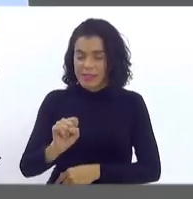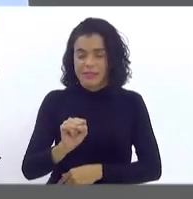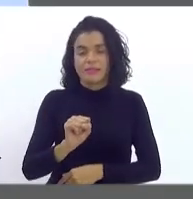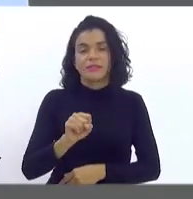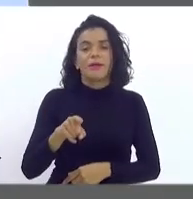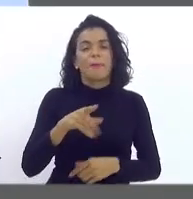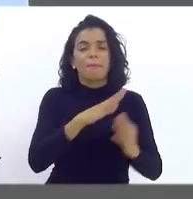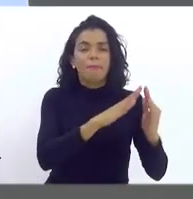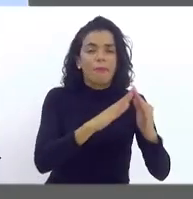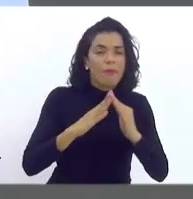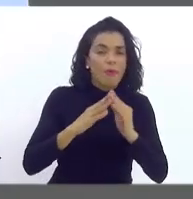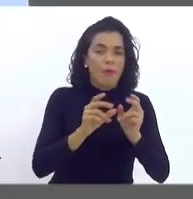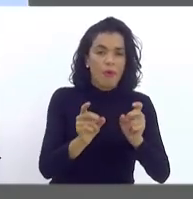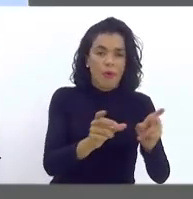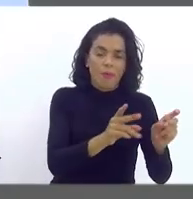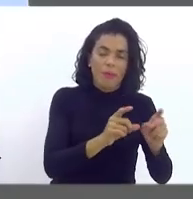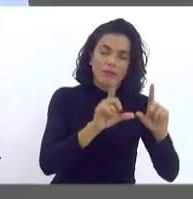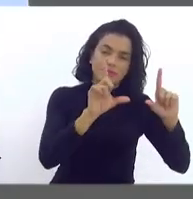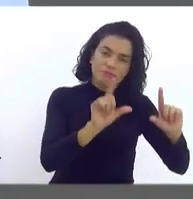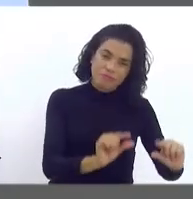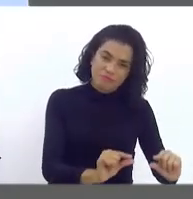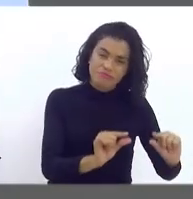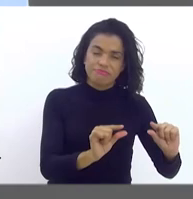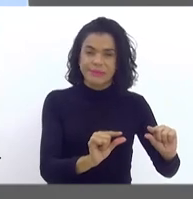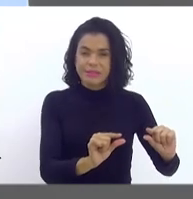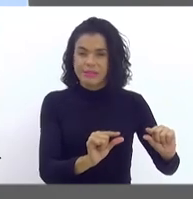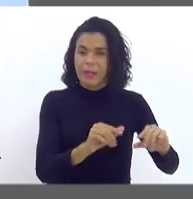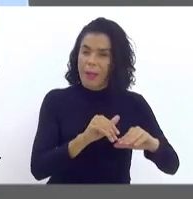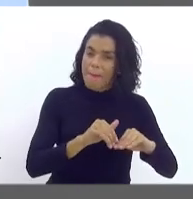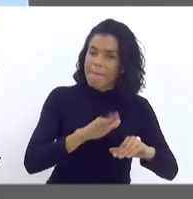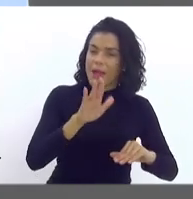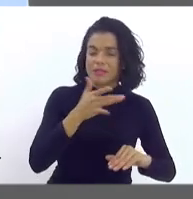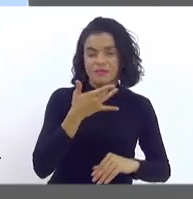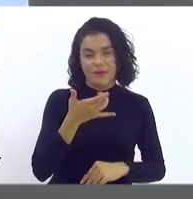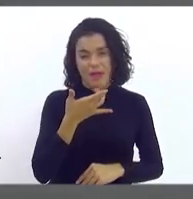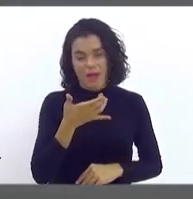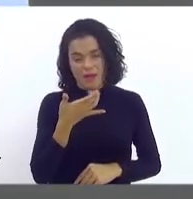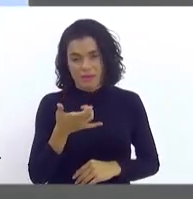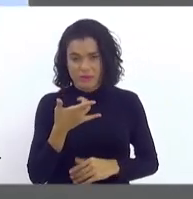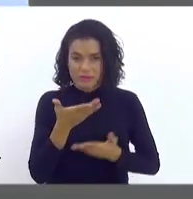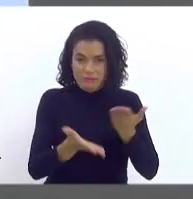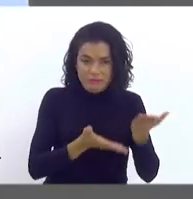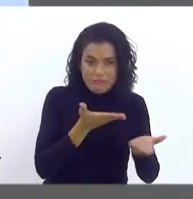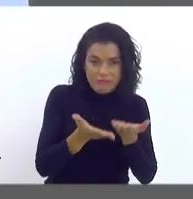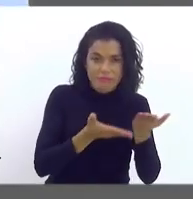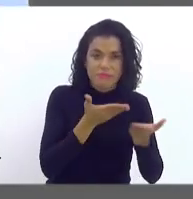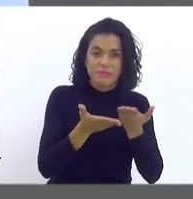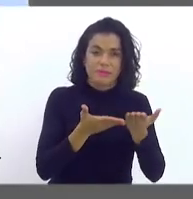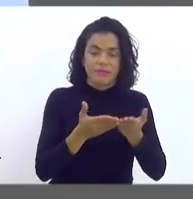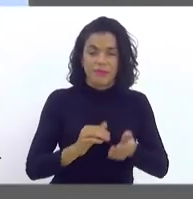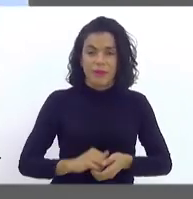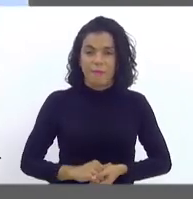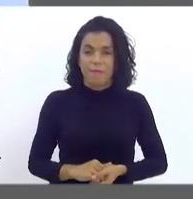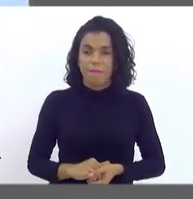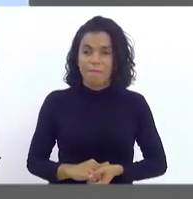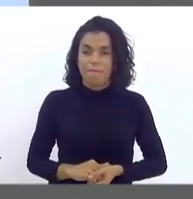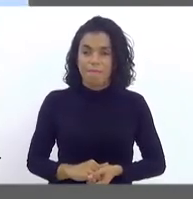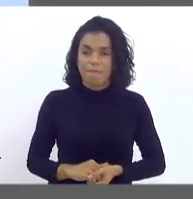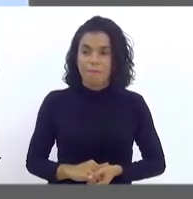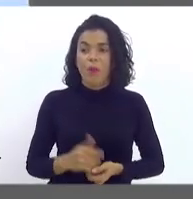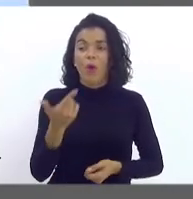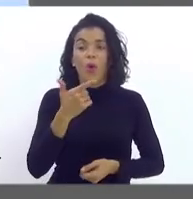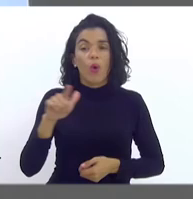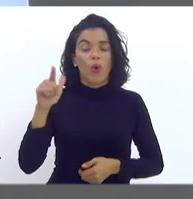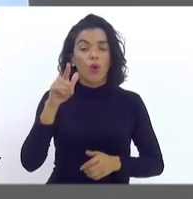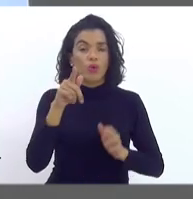industrial, residencial e comércio, já é mais fácil de atender pelo volume associado.